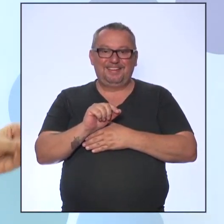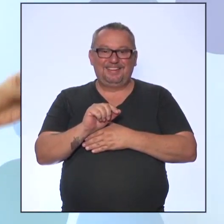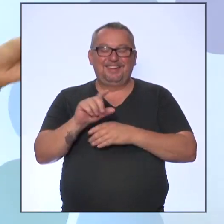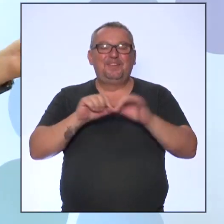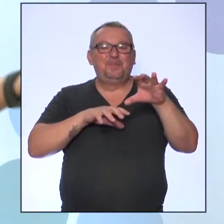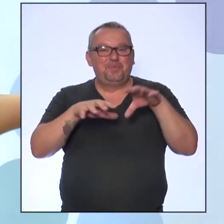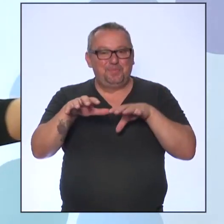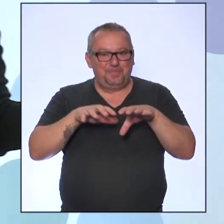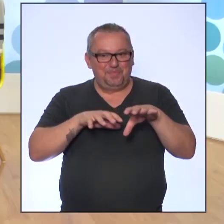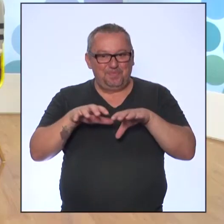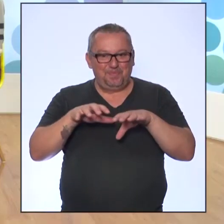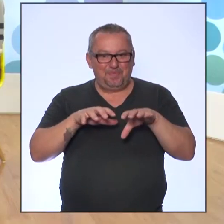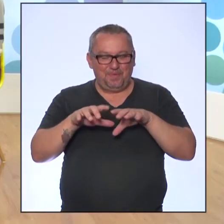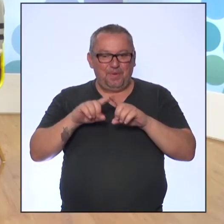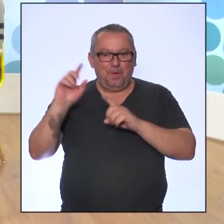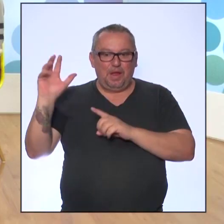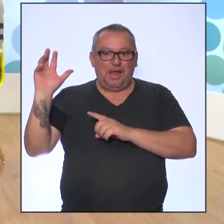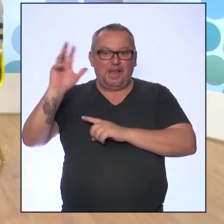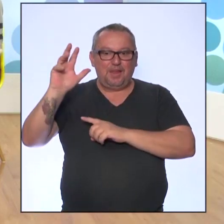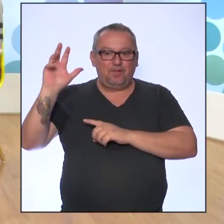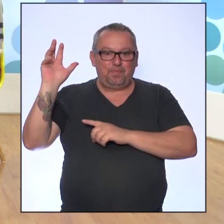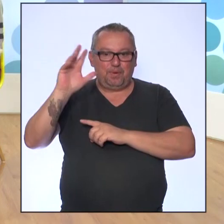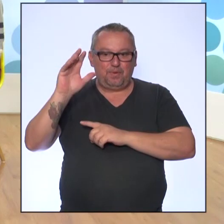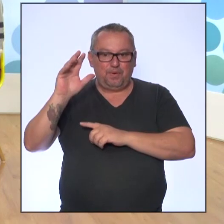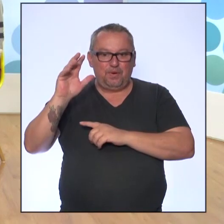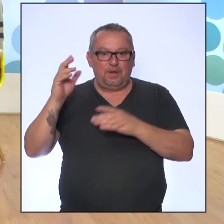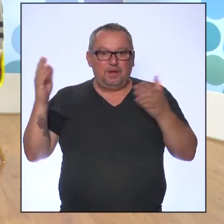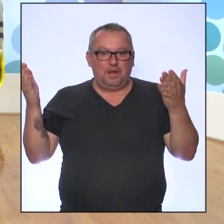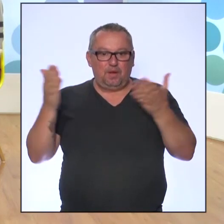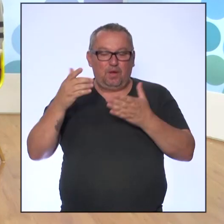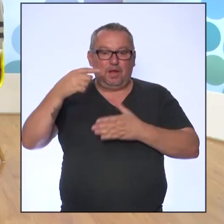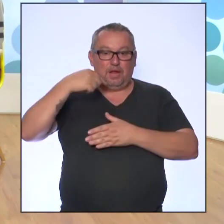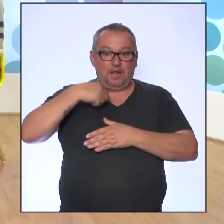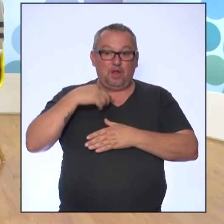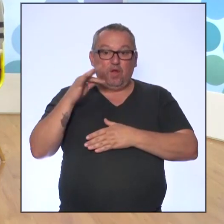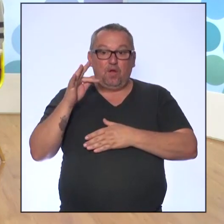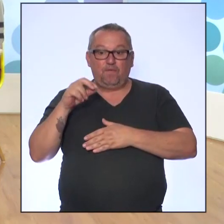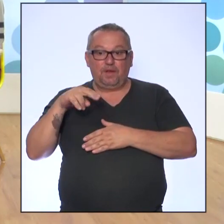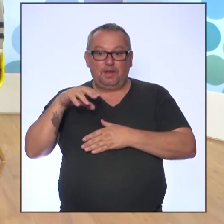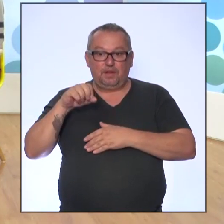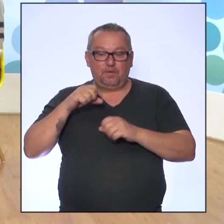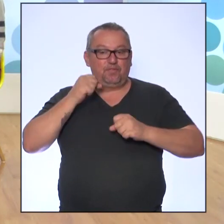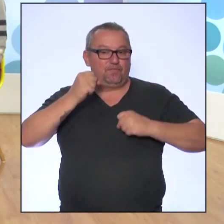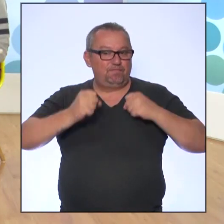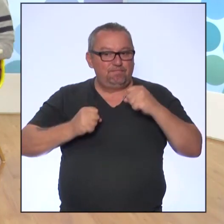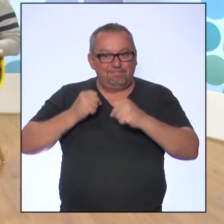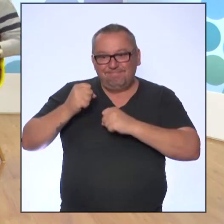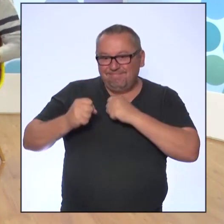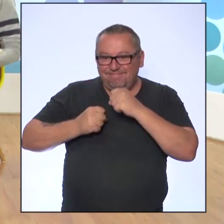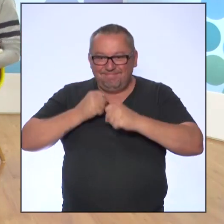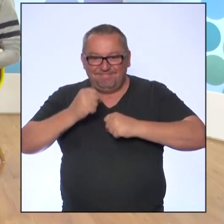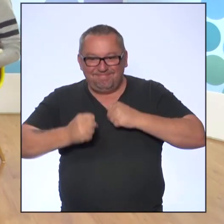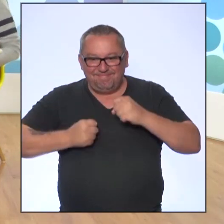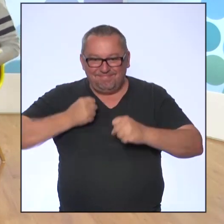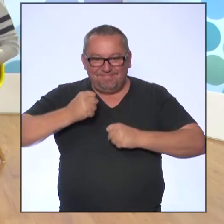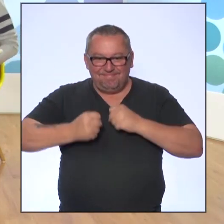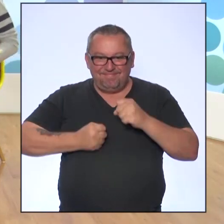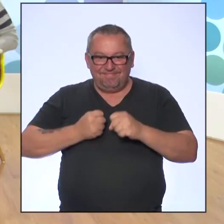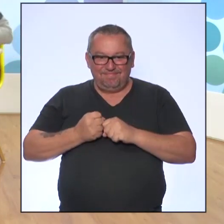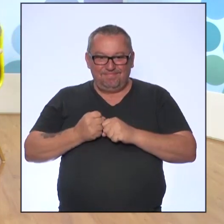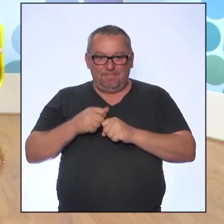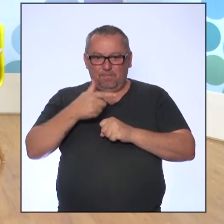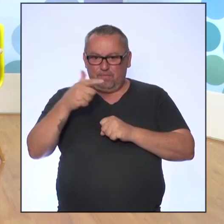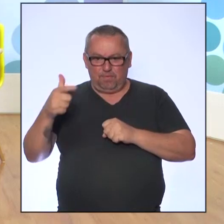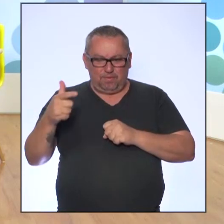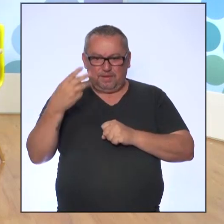dos movimentos no handball, Sim. né? Agora, eu e o Fernando, a gente vai correr um pouquinho aqui. O que eu gostaria? Não vai ter